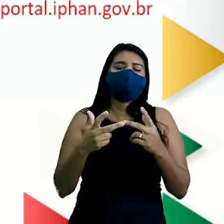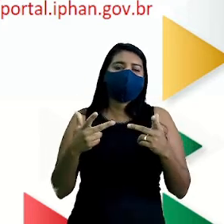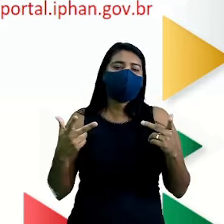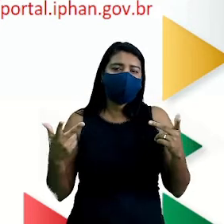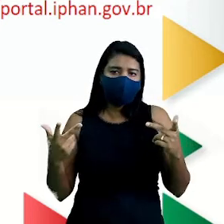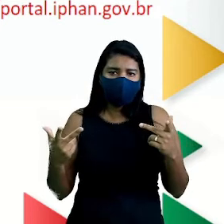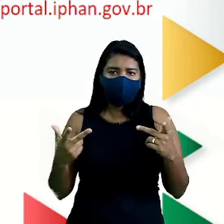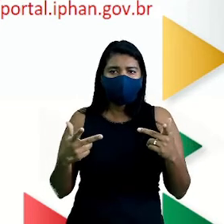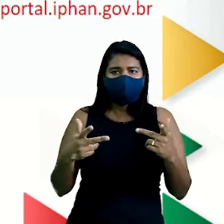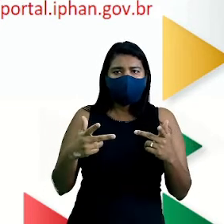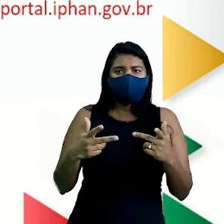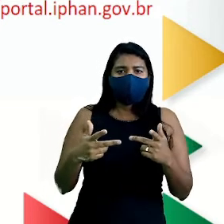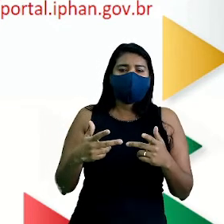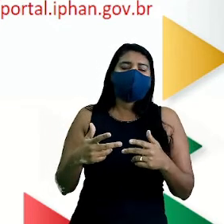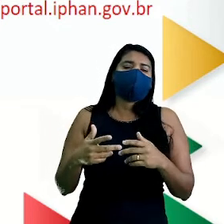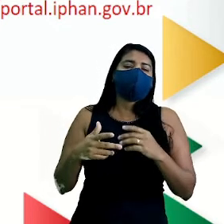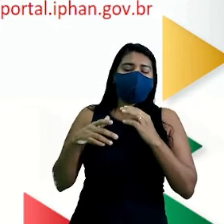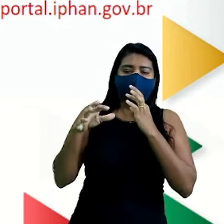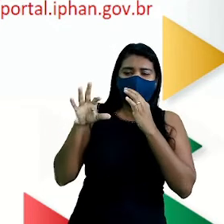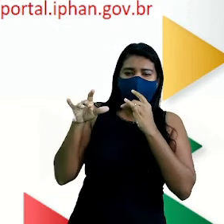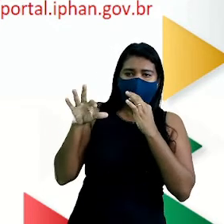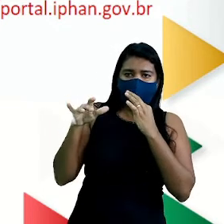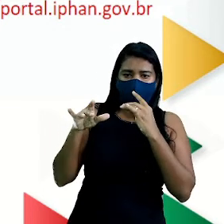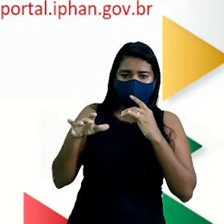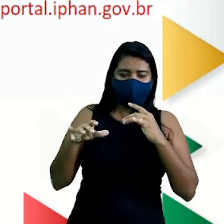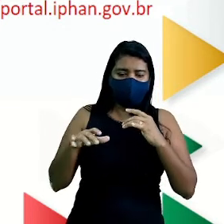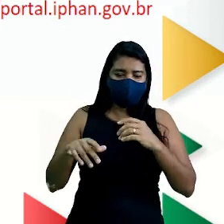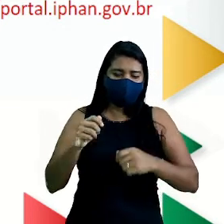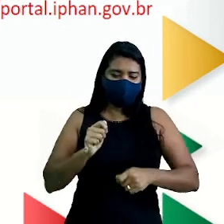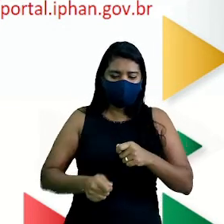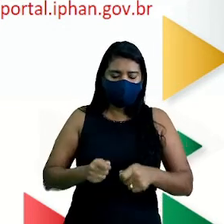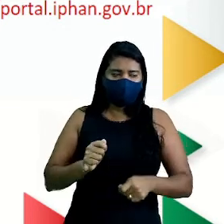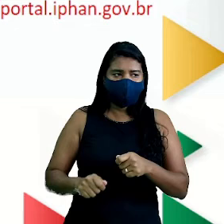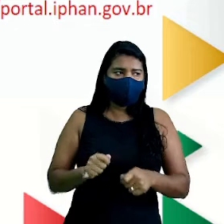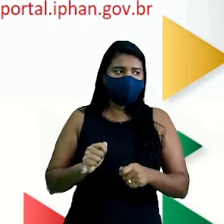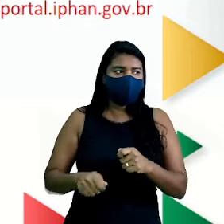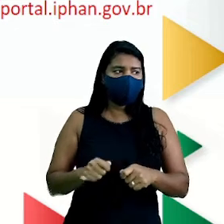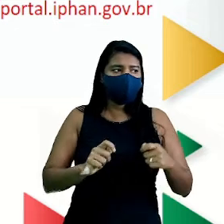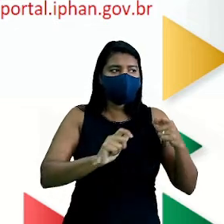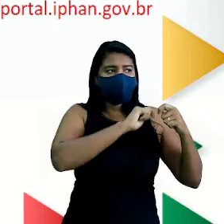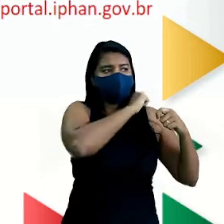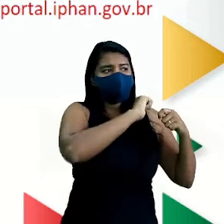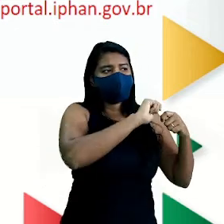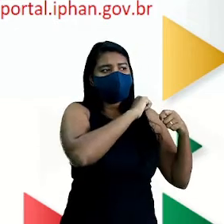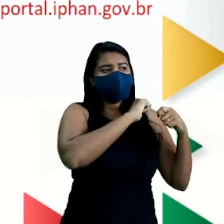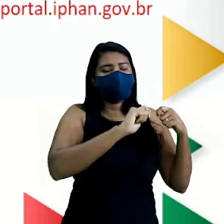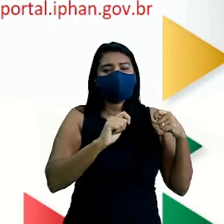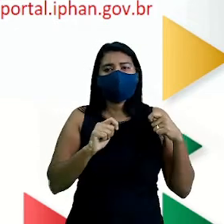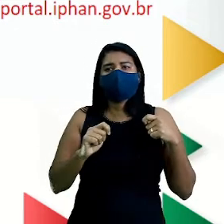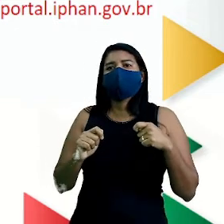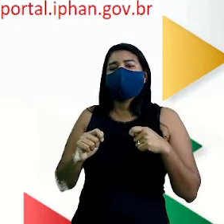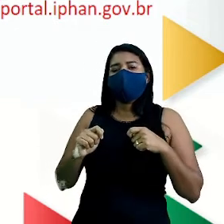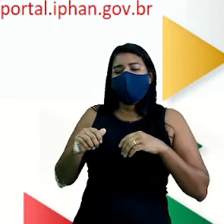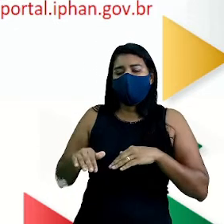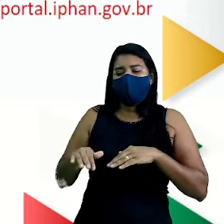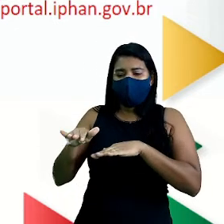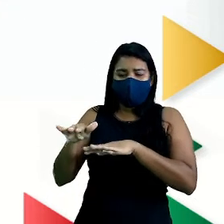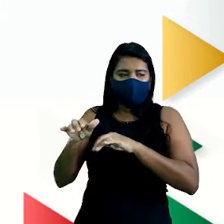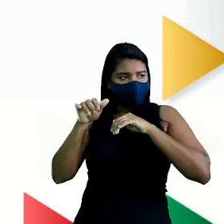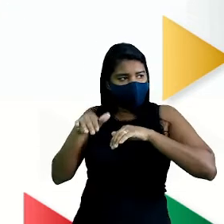corda, né? Tem os de sopro e tem os de percussão, né? É também chamado por marcha de bloco.